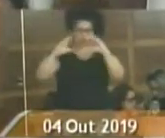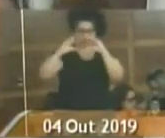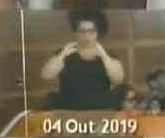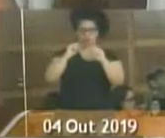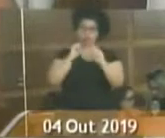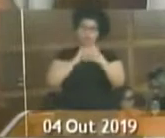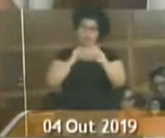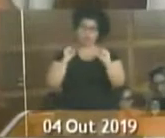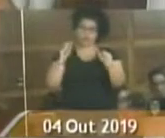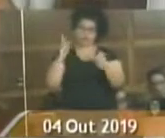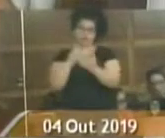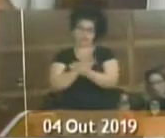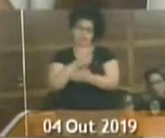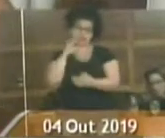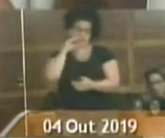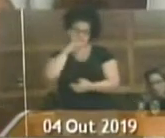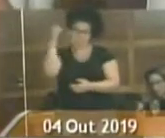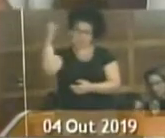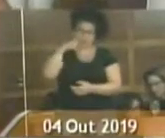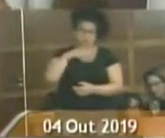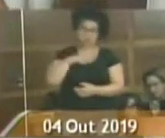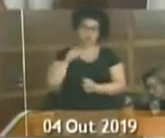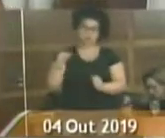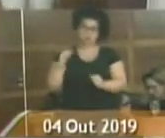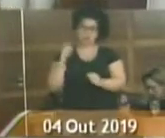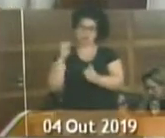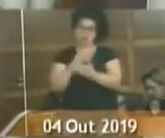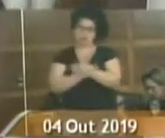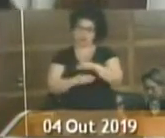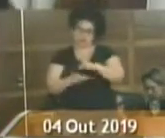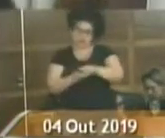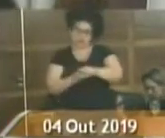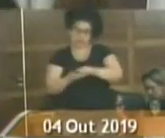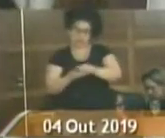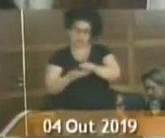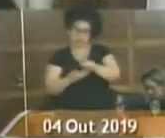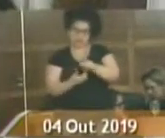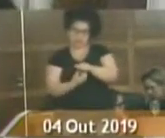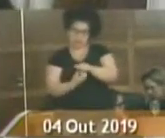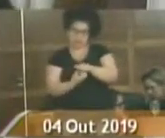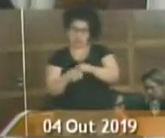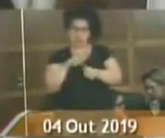isso. Queima a patinha dele, machuca bastante, tá bom?